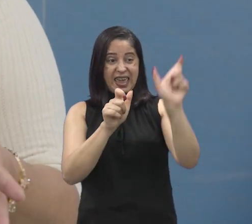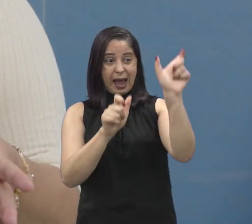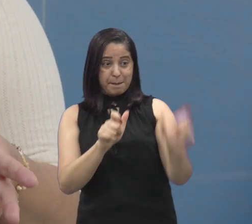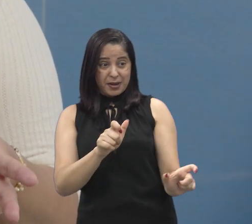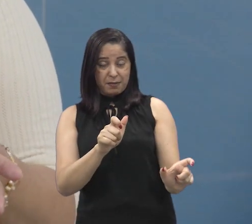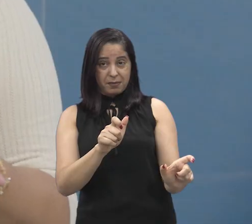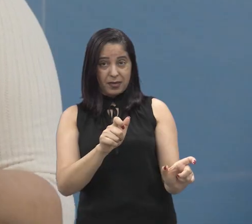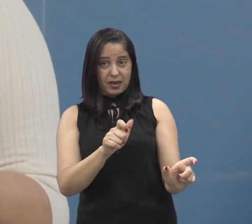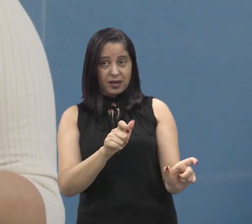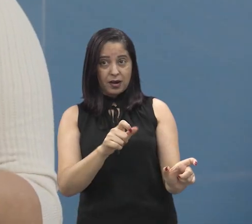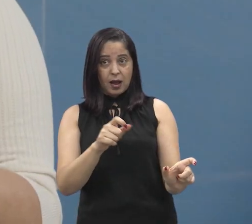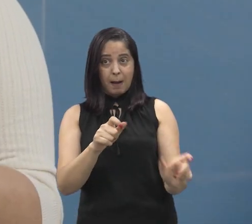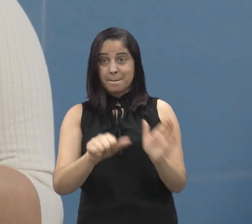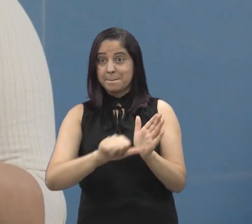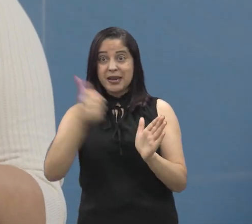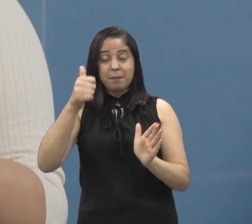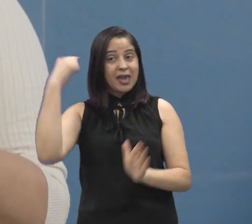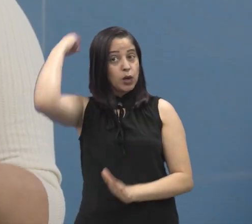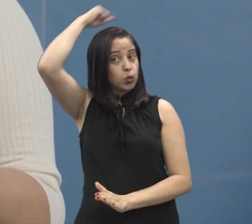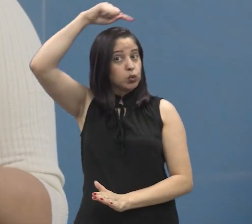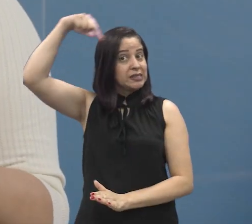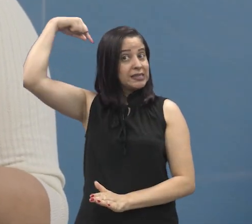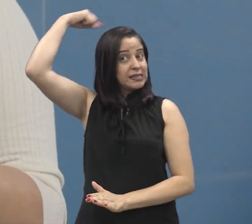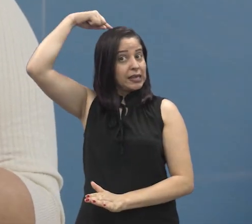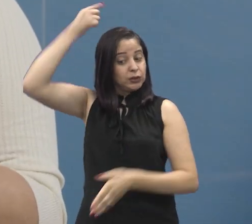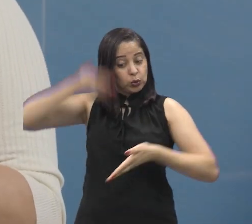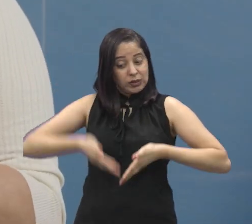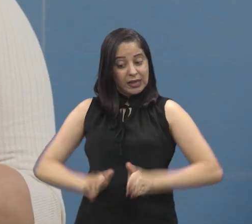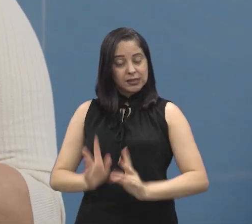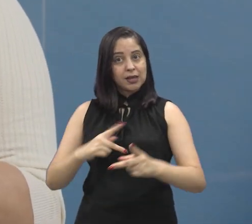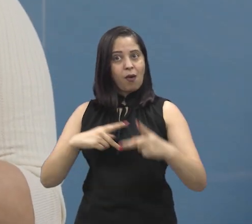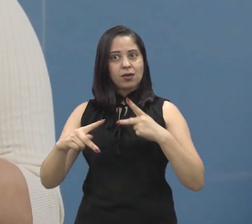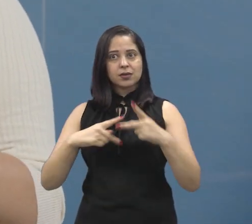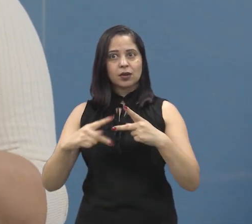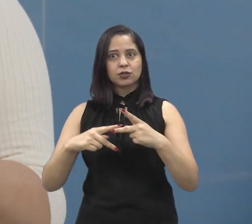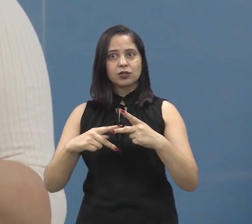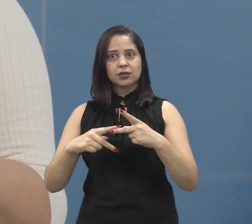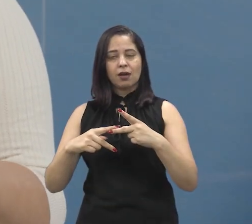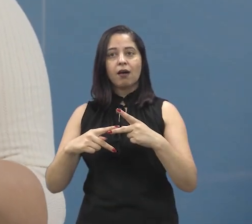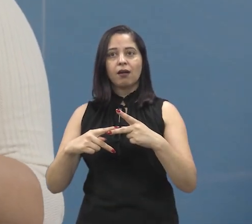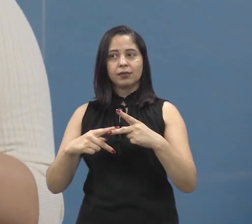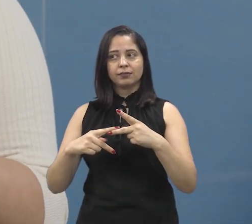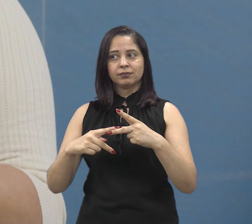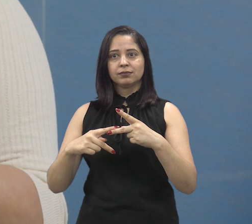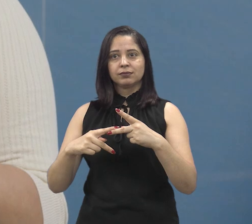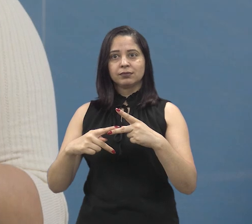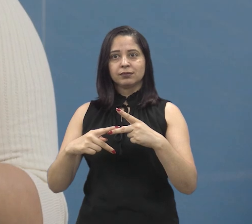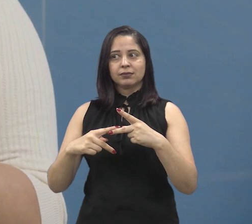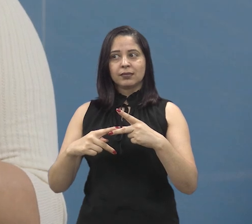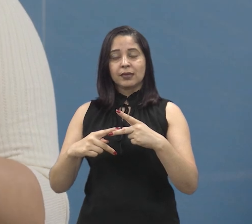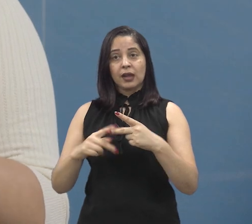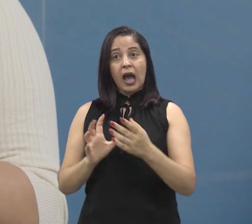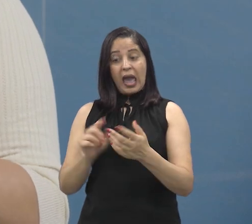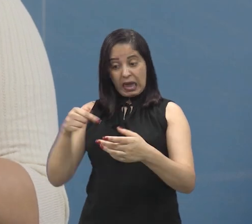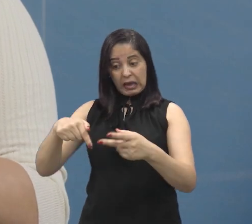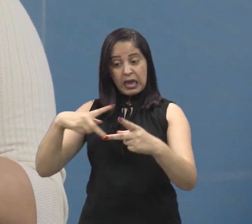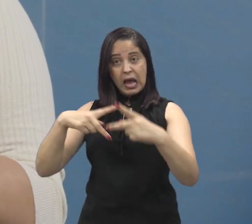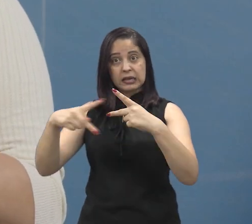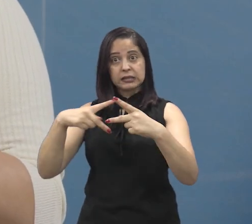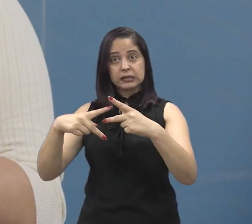santo joseense. A gente vai passar aqui como já somos um polo